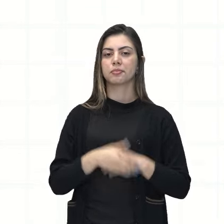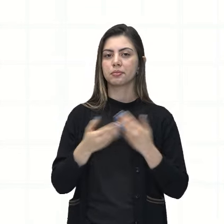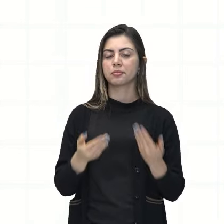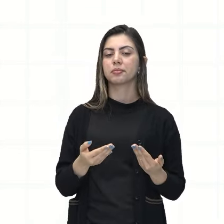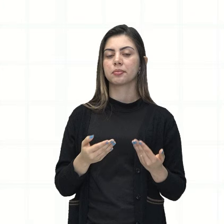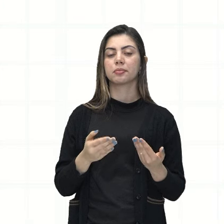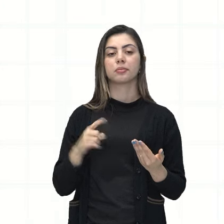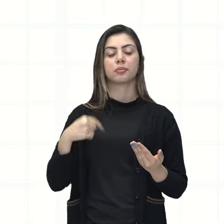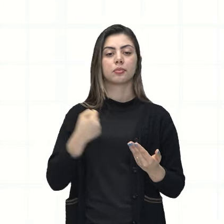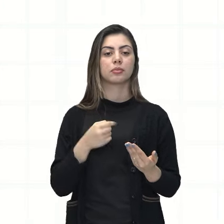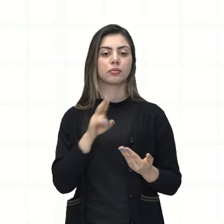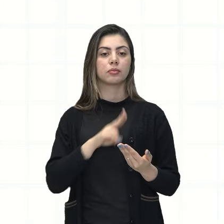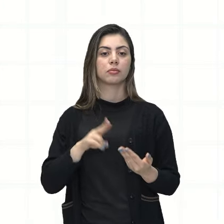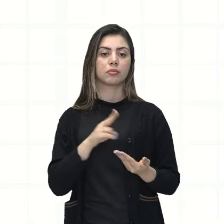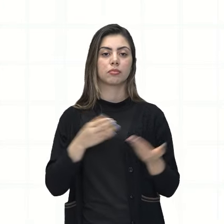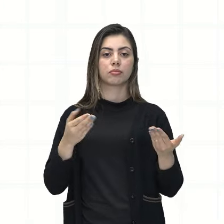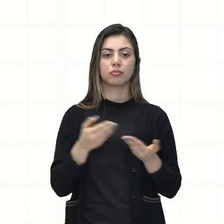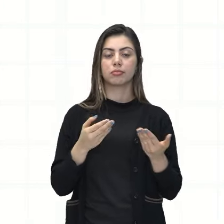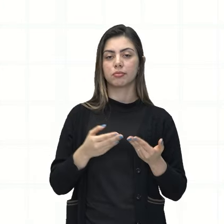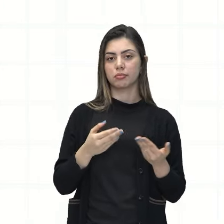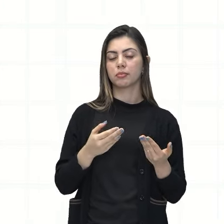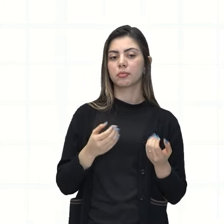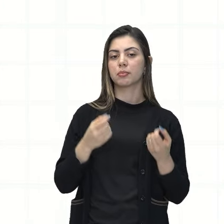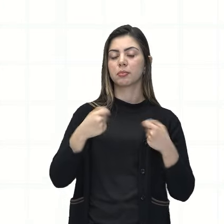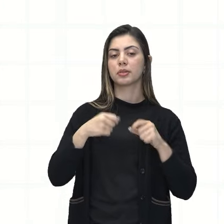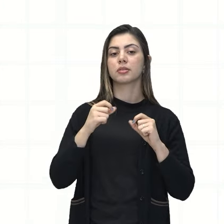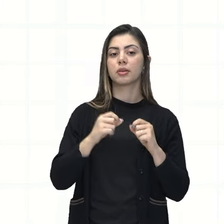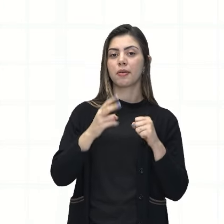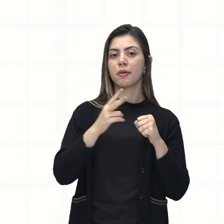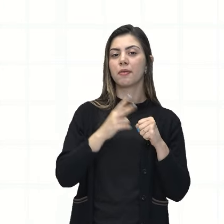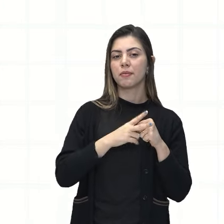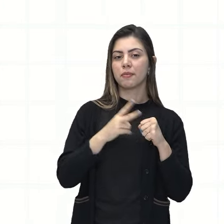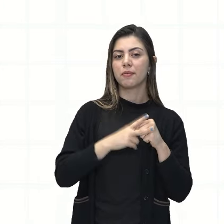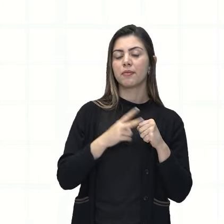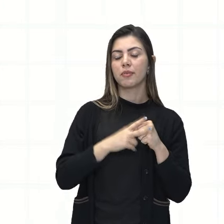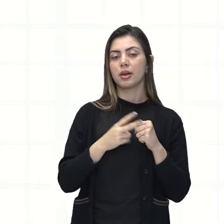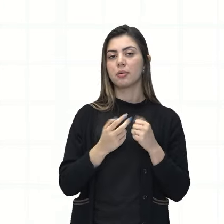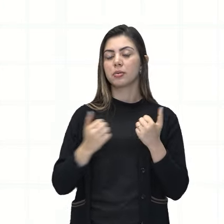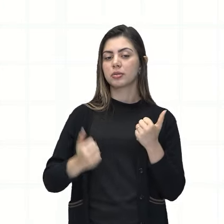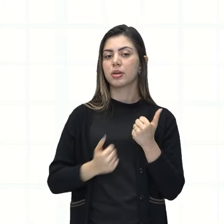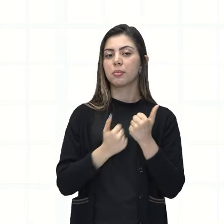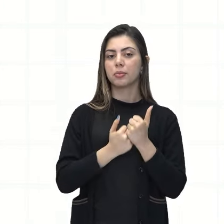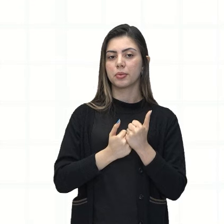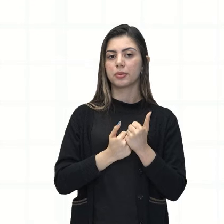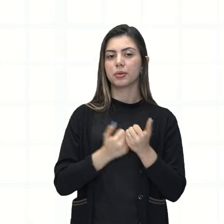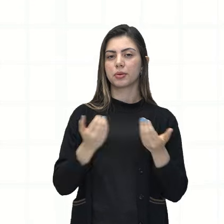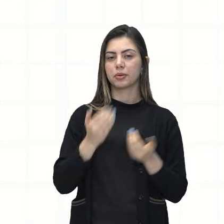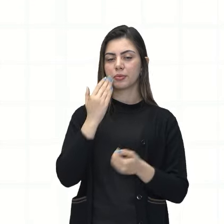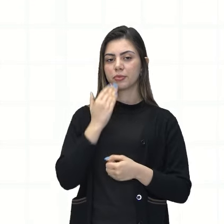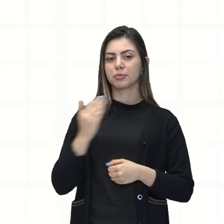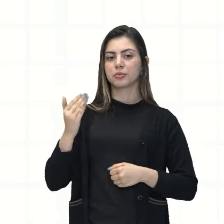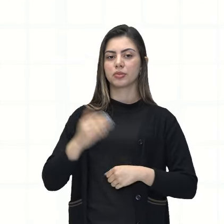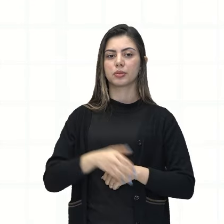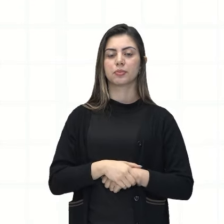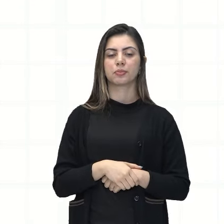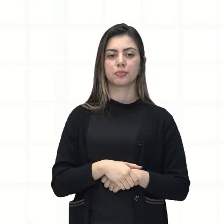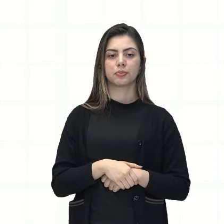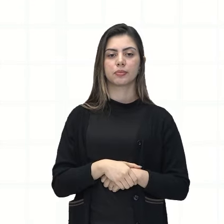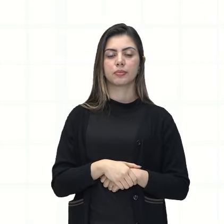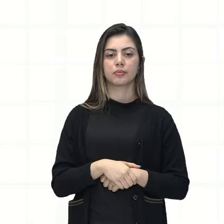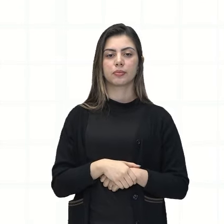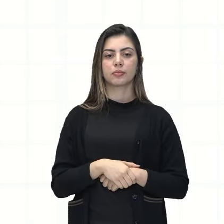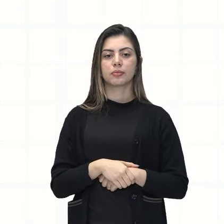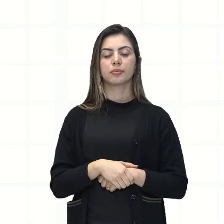Para utilizar o going to, nós precisamos do segundo verbo de auxiliar. Vamos acompanhar comigo? Então,